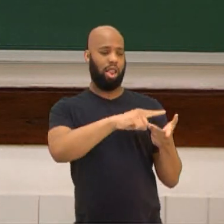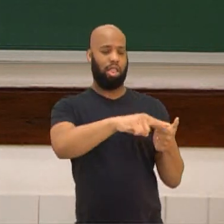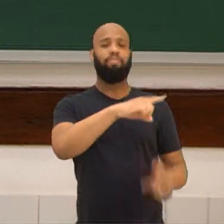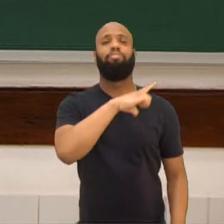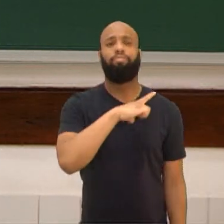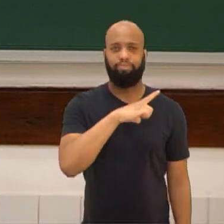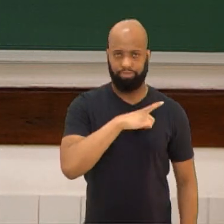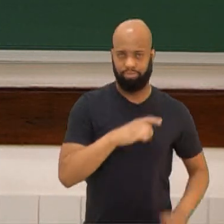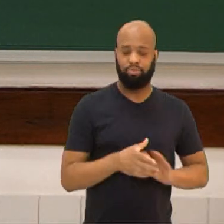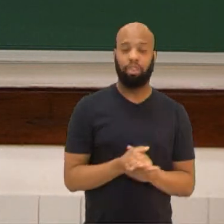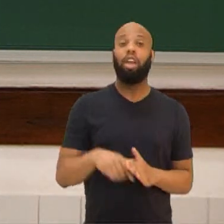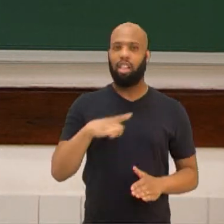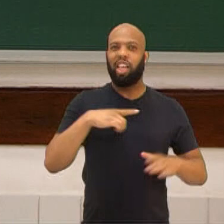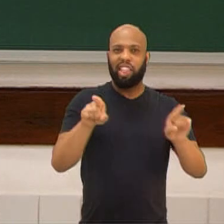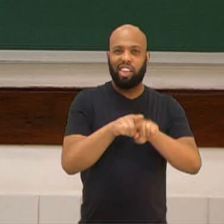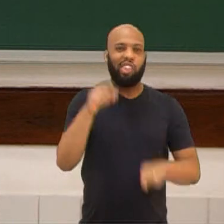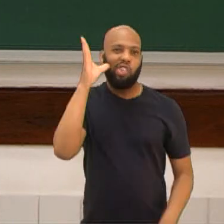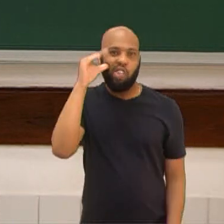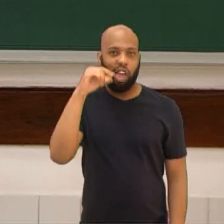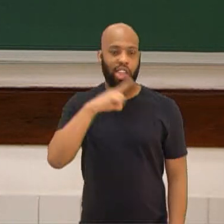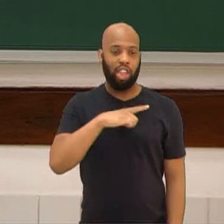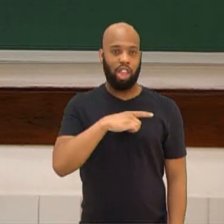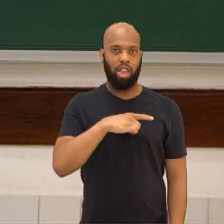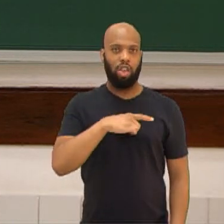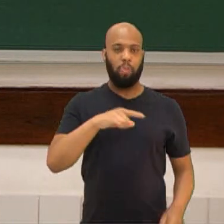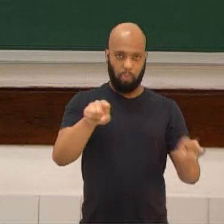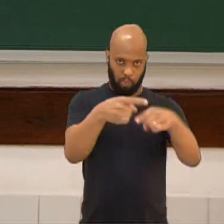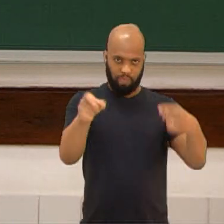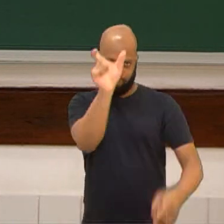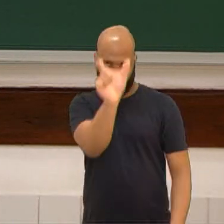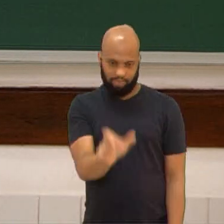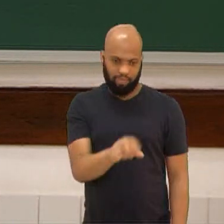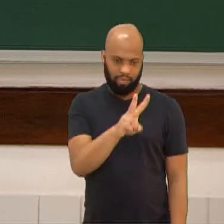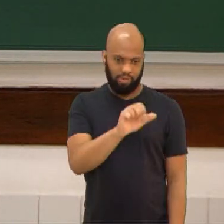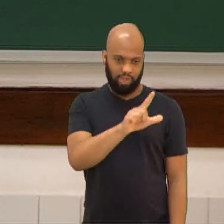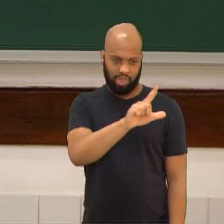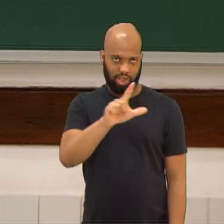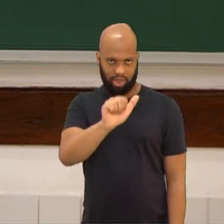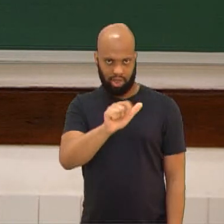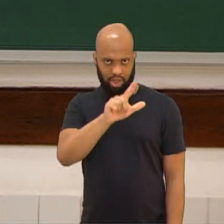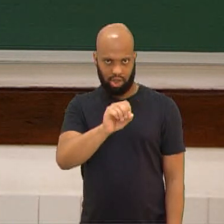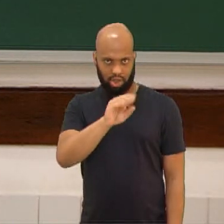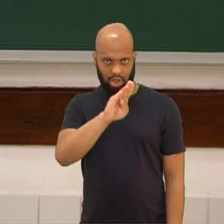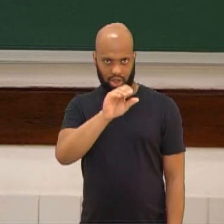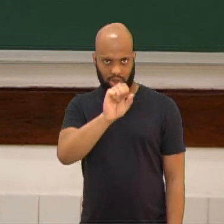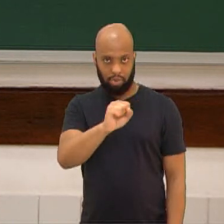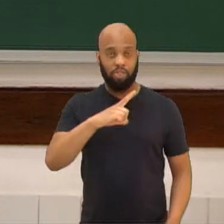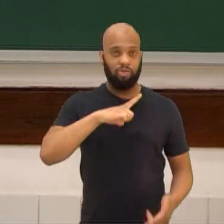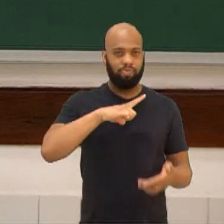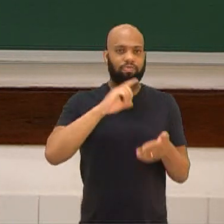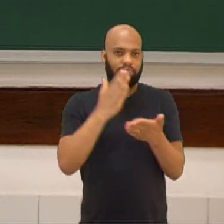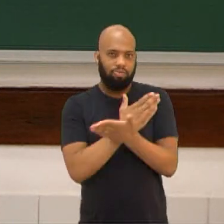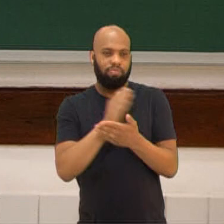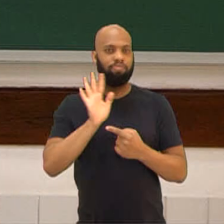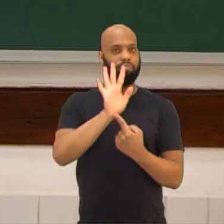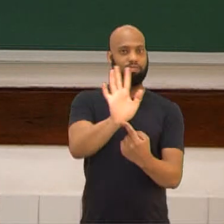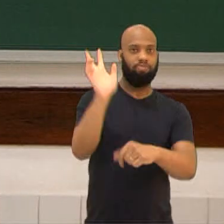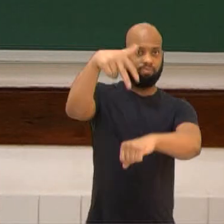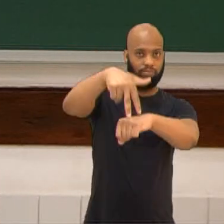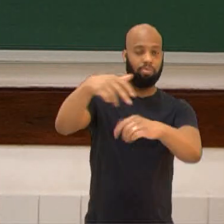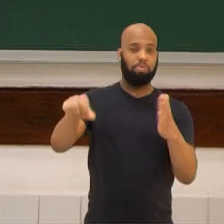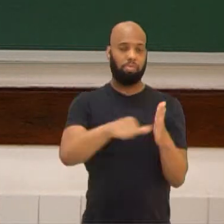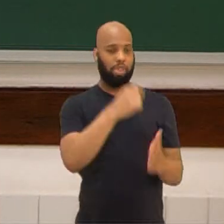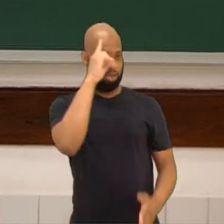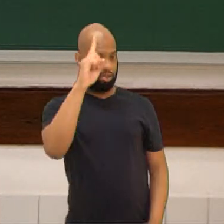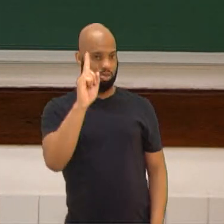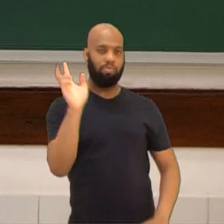Um motivo curioso, o Villa-Lobos, o músico, ele fez algumas apresentações. No primeiro dia ele foi com uma roupa